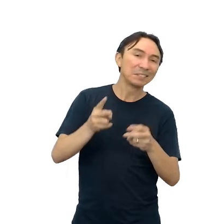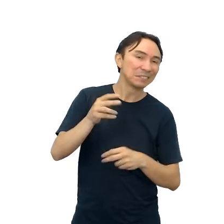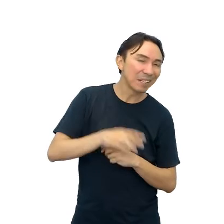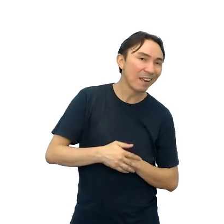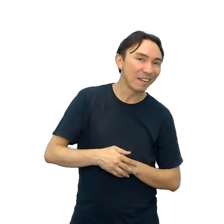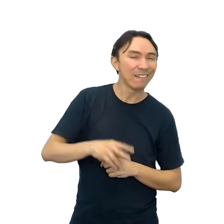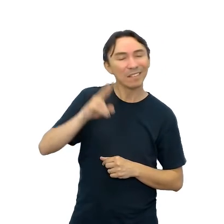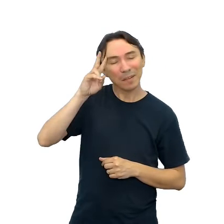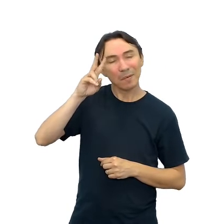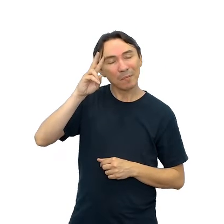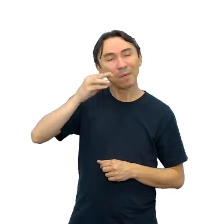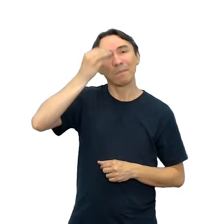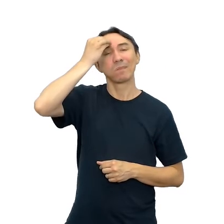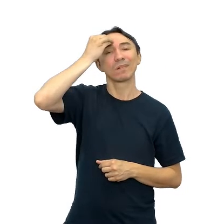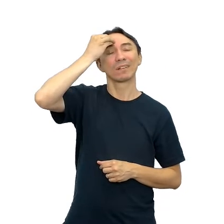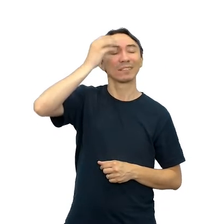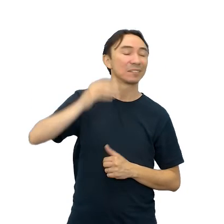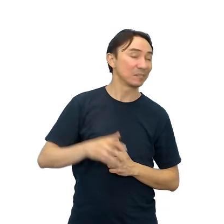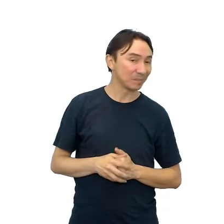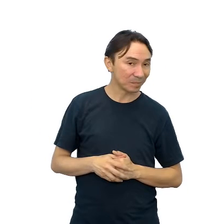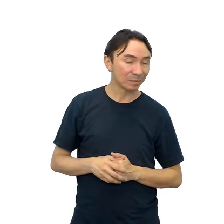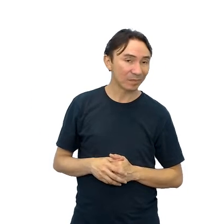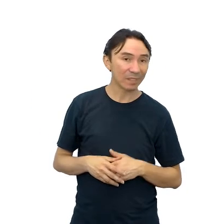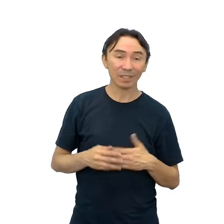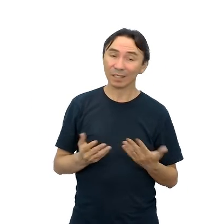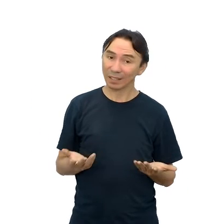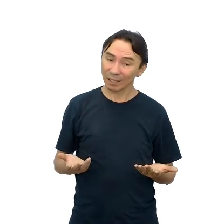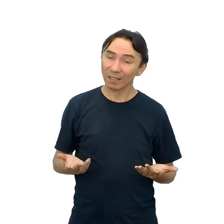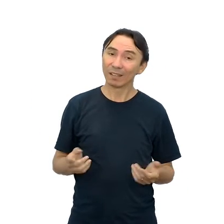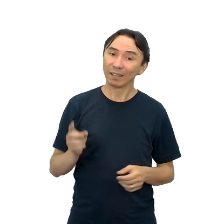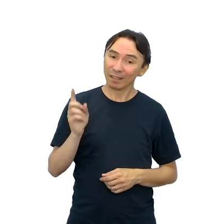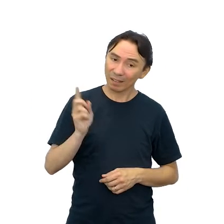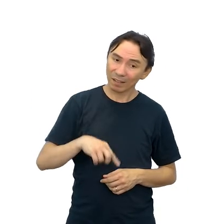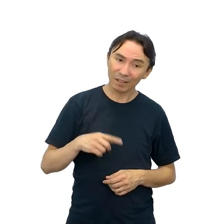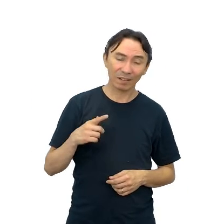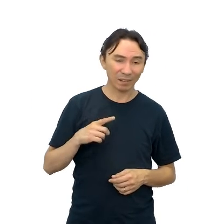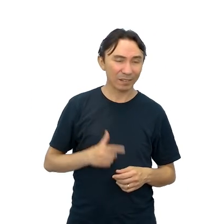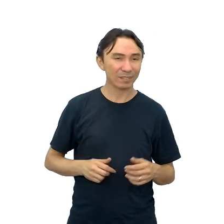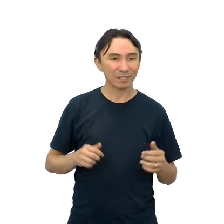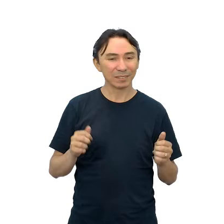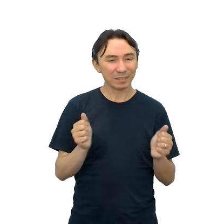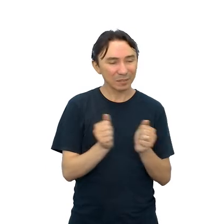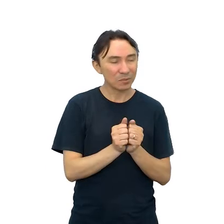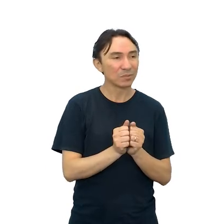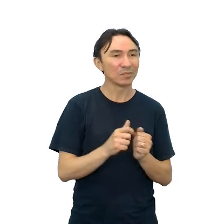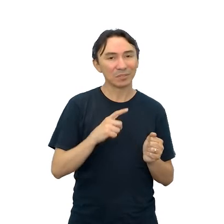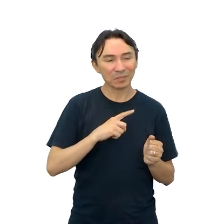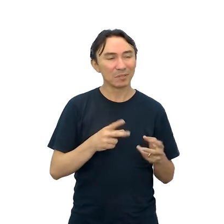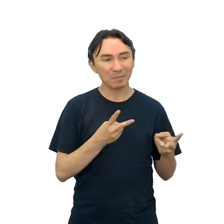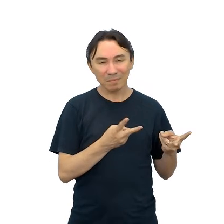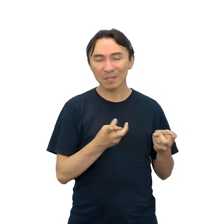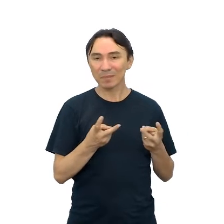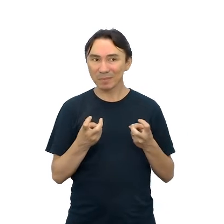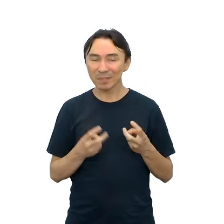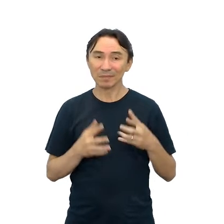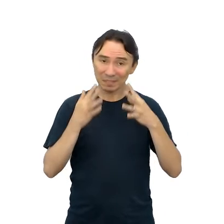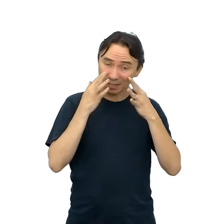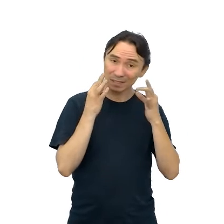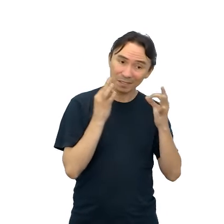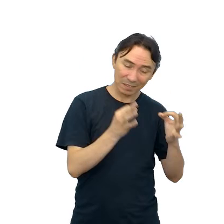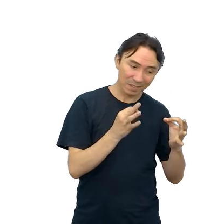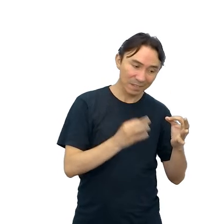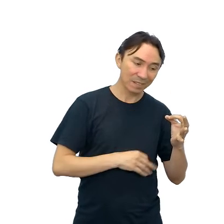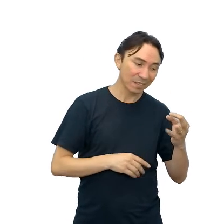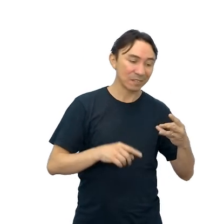processo de percepção, né, para que a gente possa, utilizando a memória